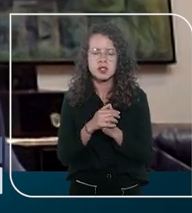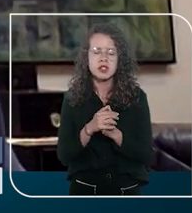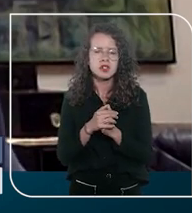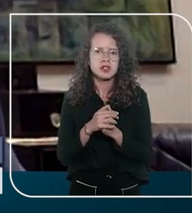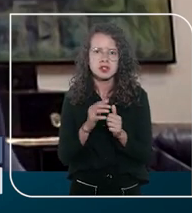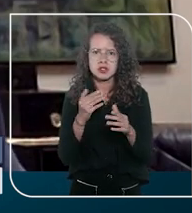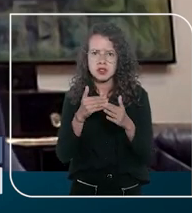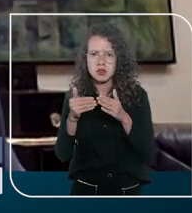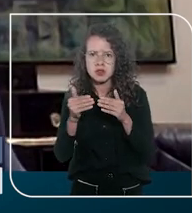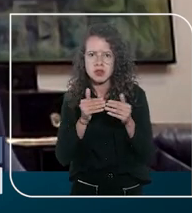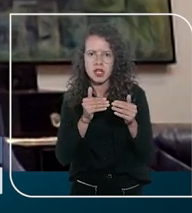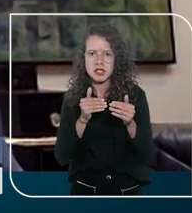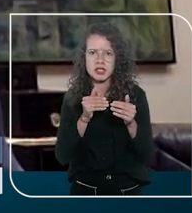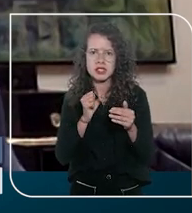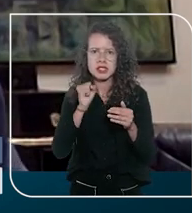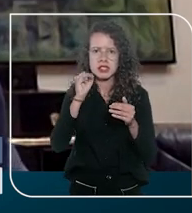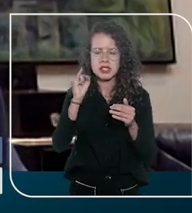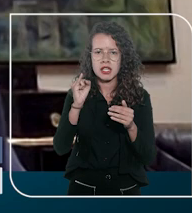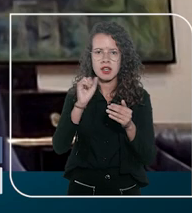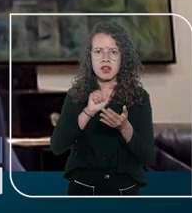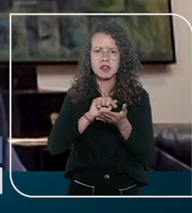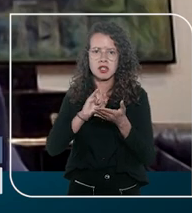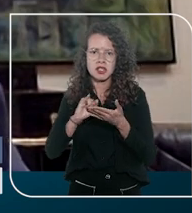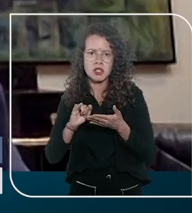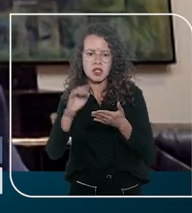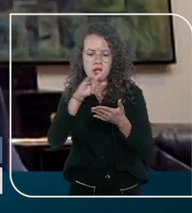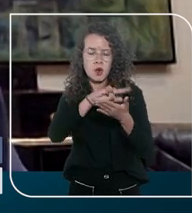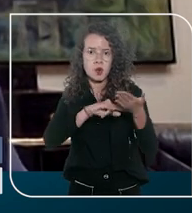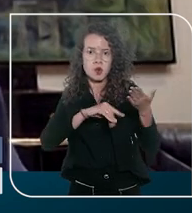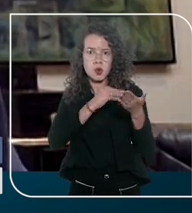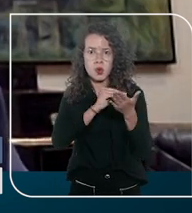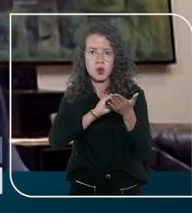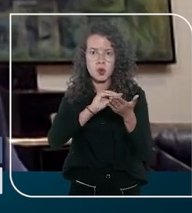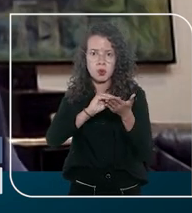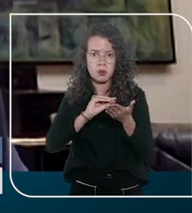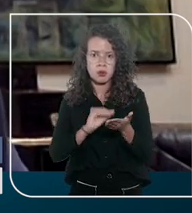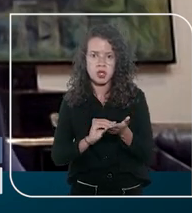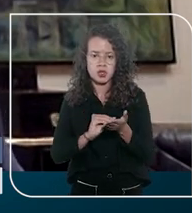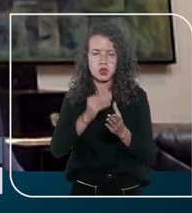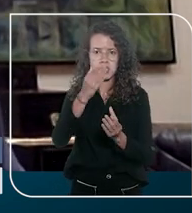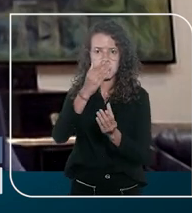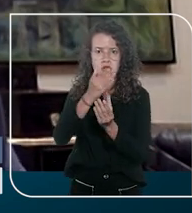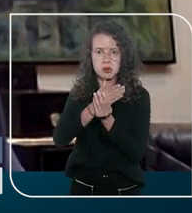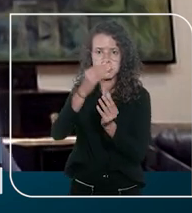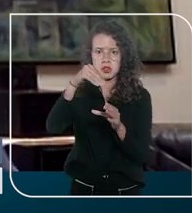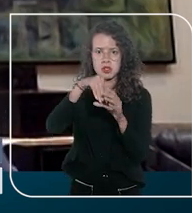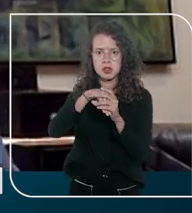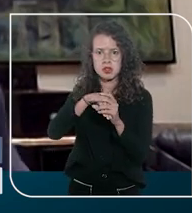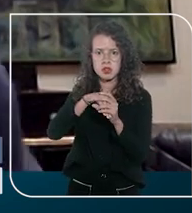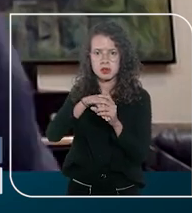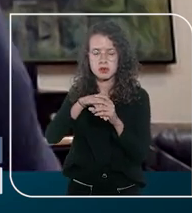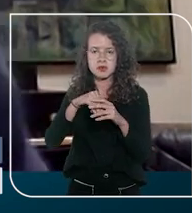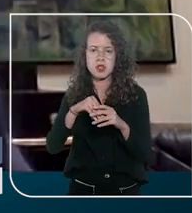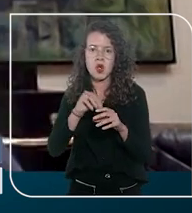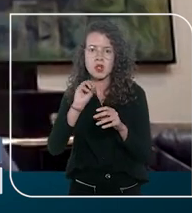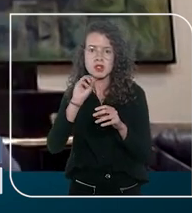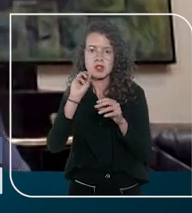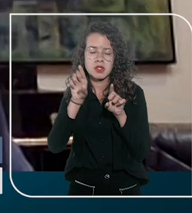tange aos instrumentos, documentos que o acompanham, como também o teor da própria peça.